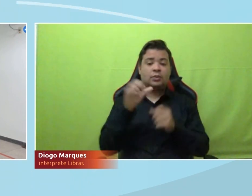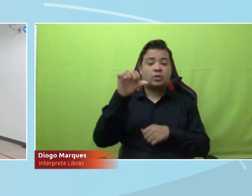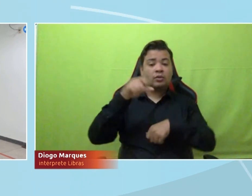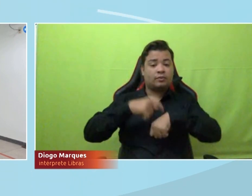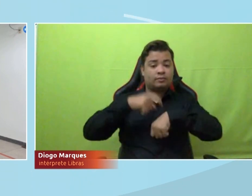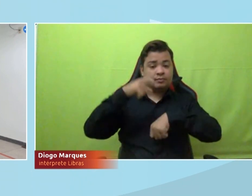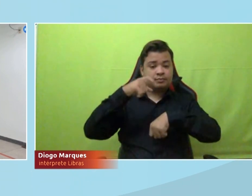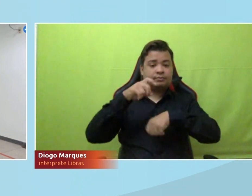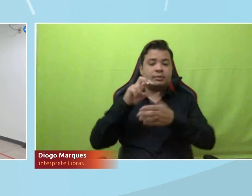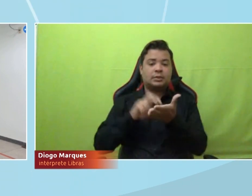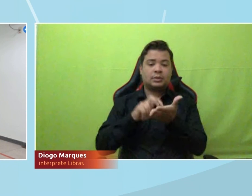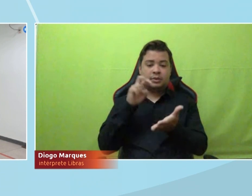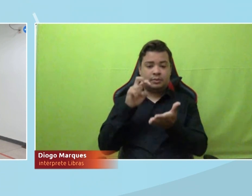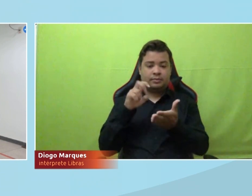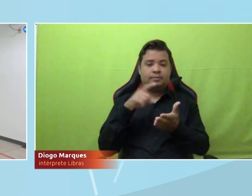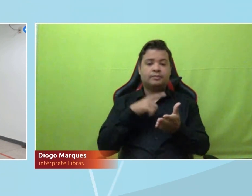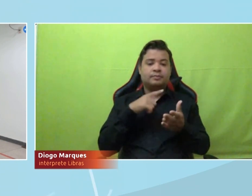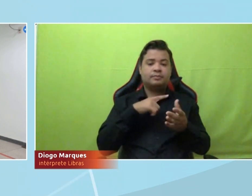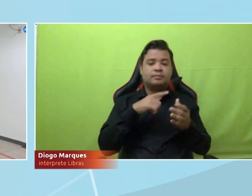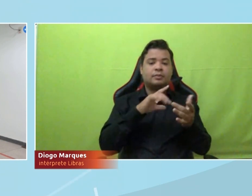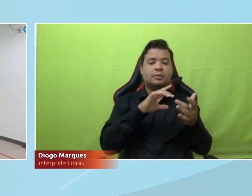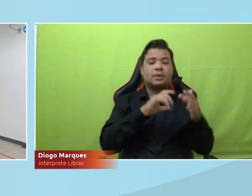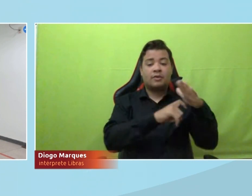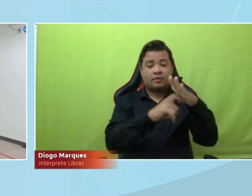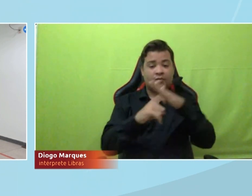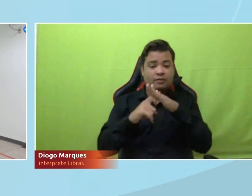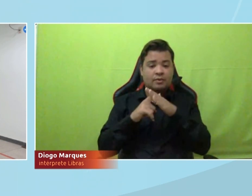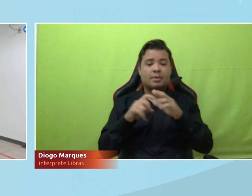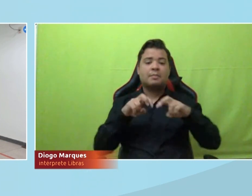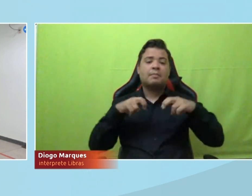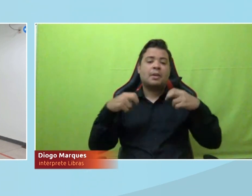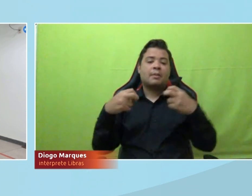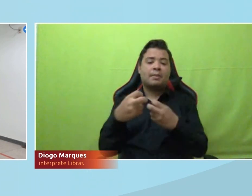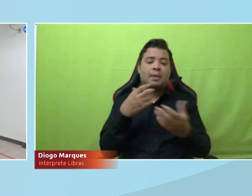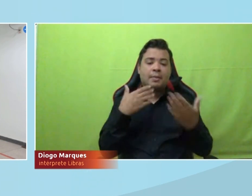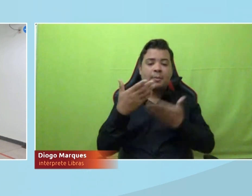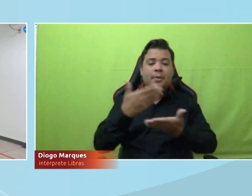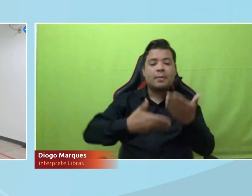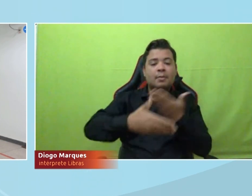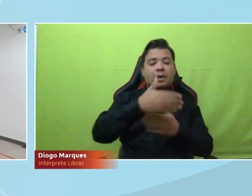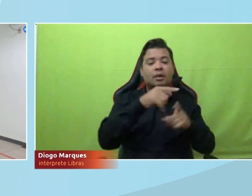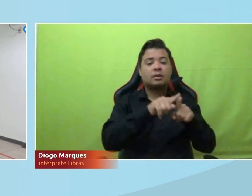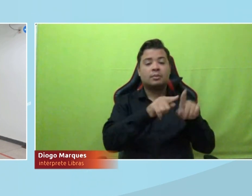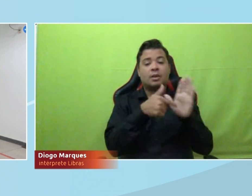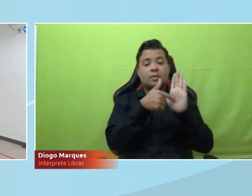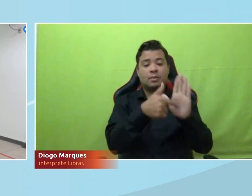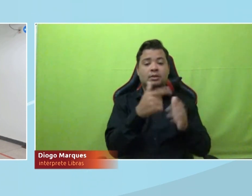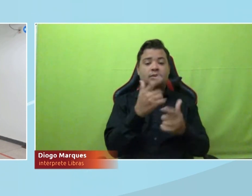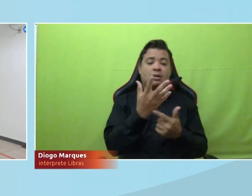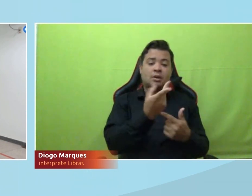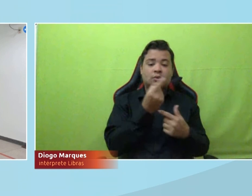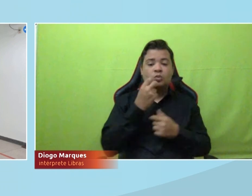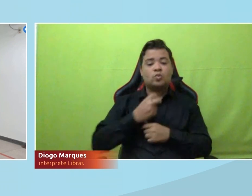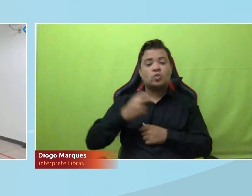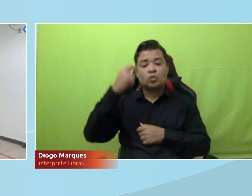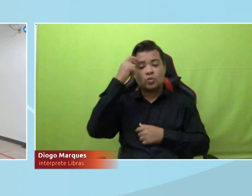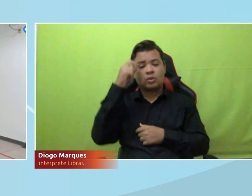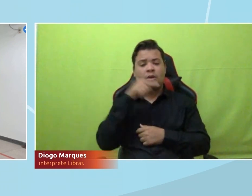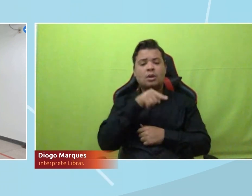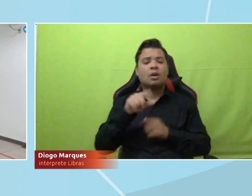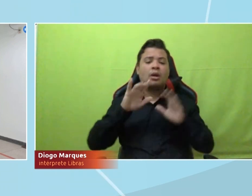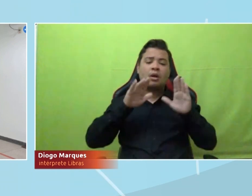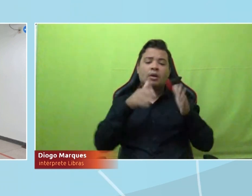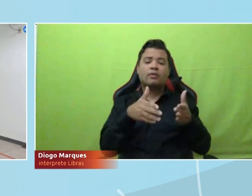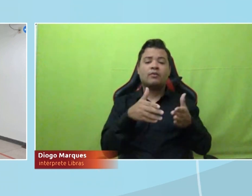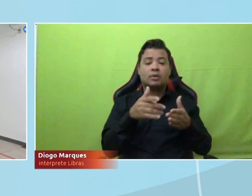uma feira, rodas de conversa e apresentações artísticas e culturais. Tudo isso voltado para a geração de renda